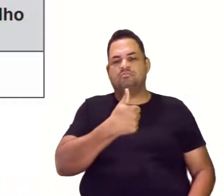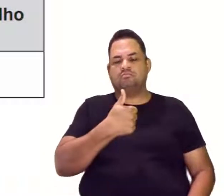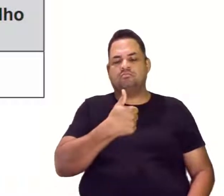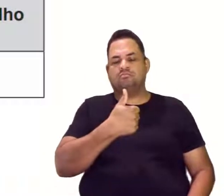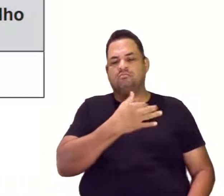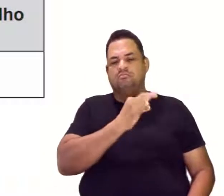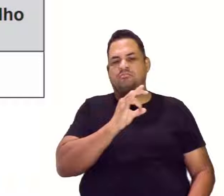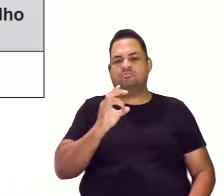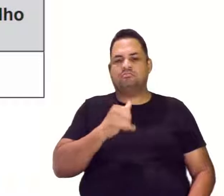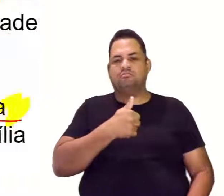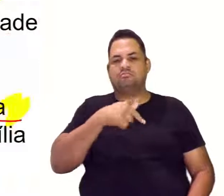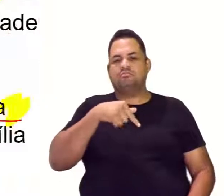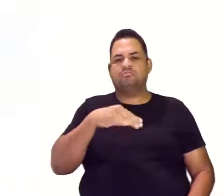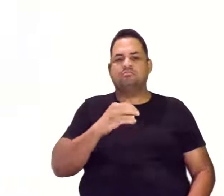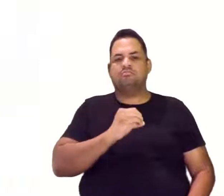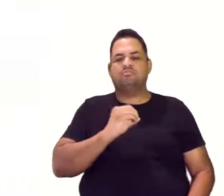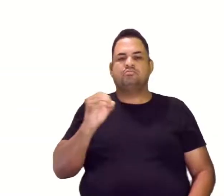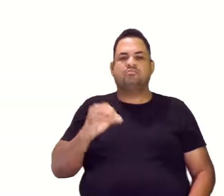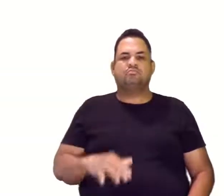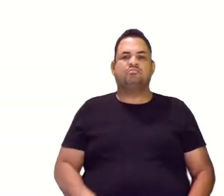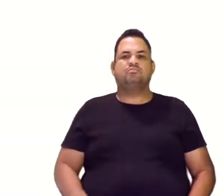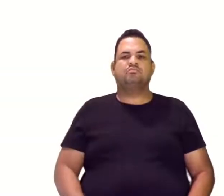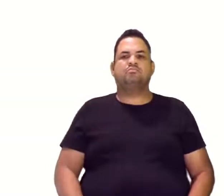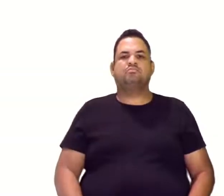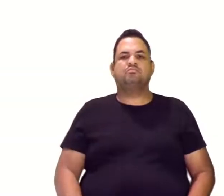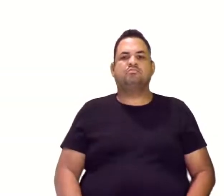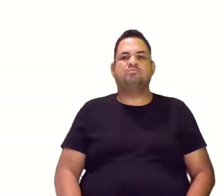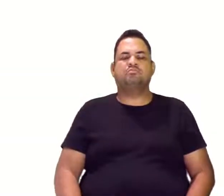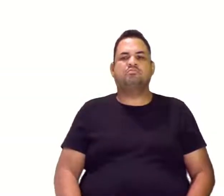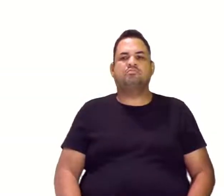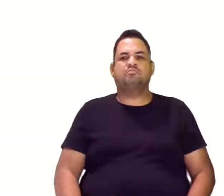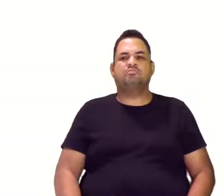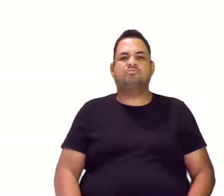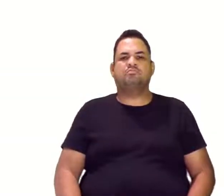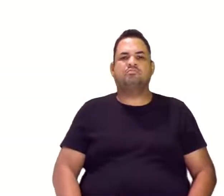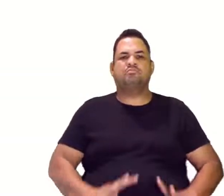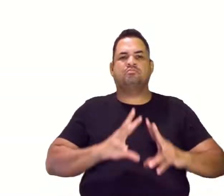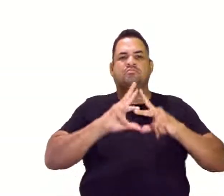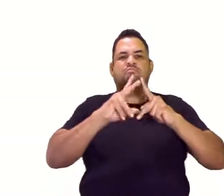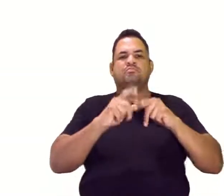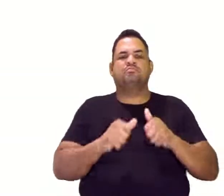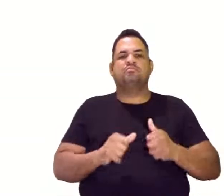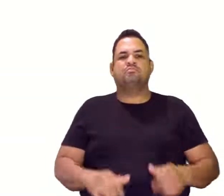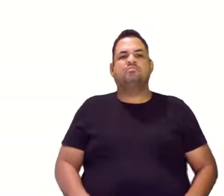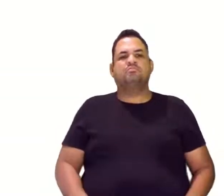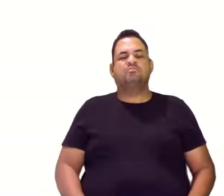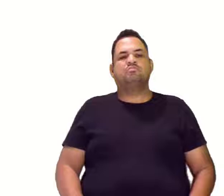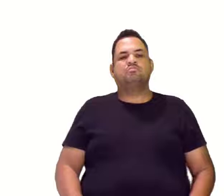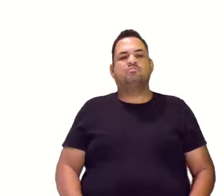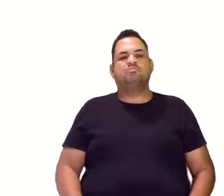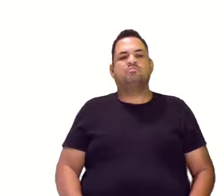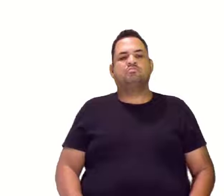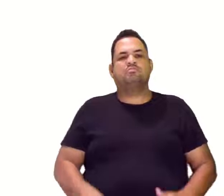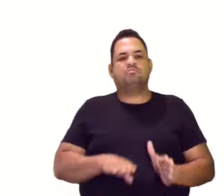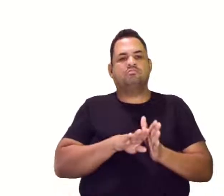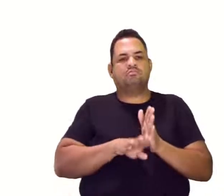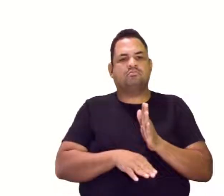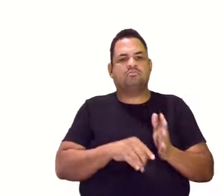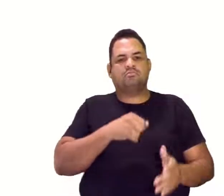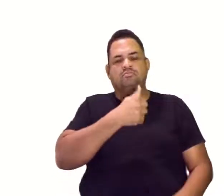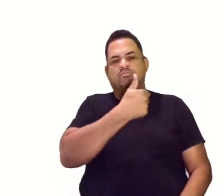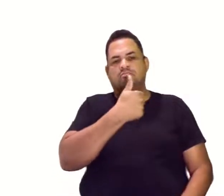do 700, né? Vamos lá na nossa tela em branco, né? Então eu já sei que o total da despesa é